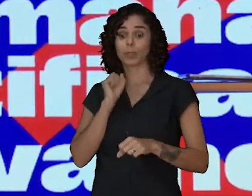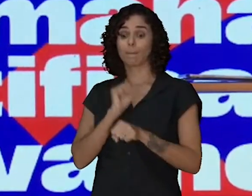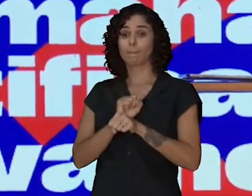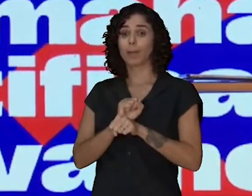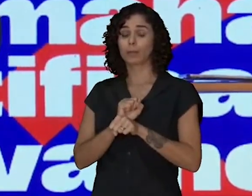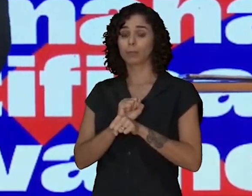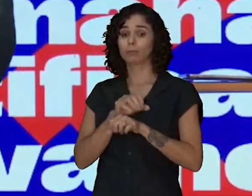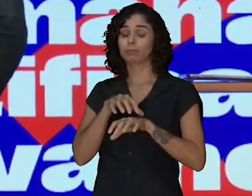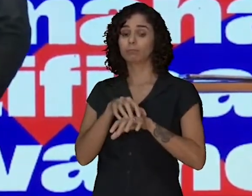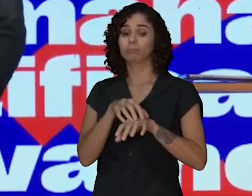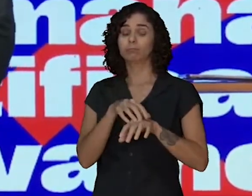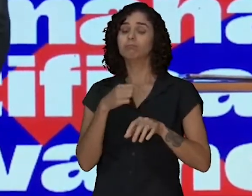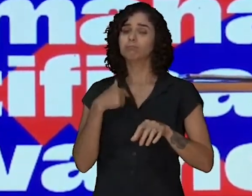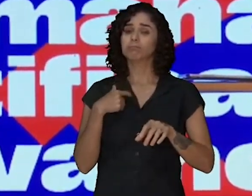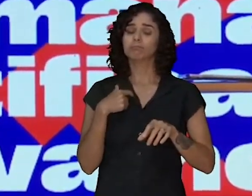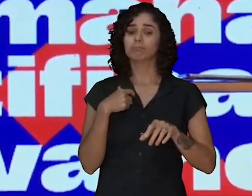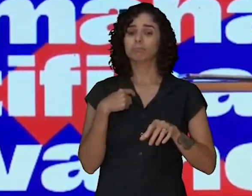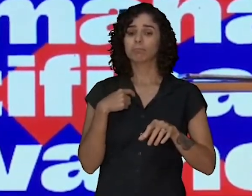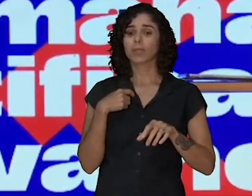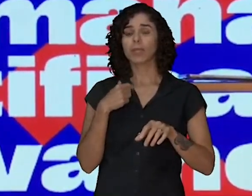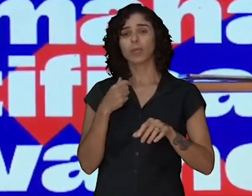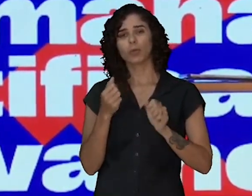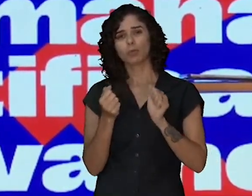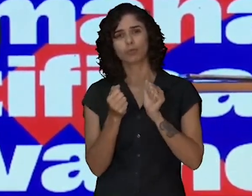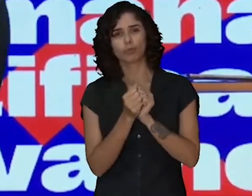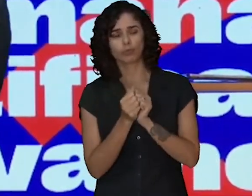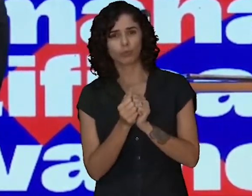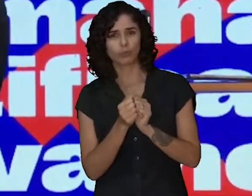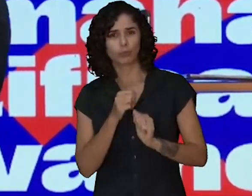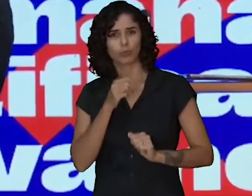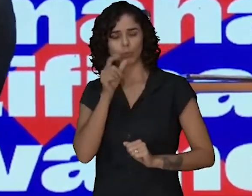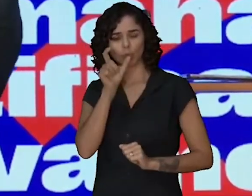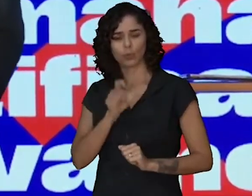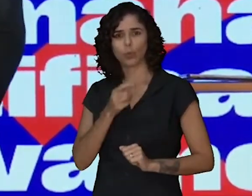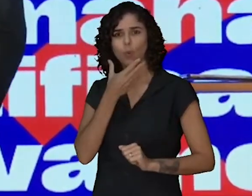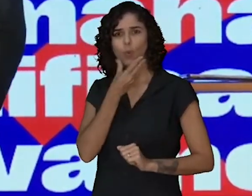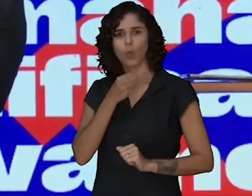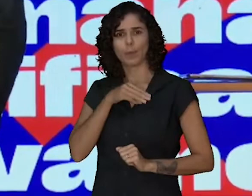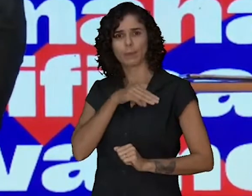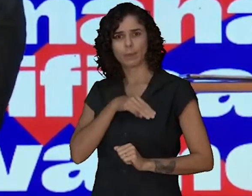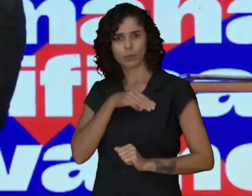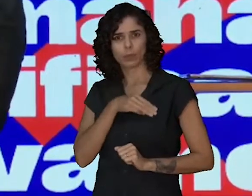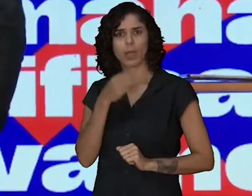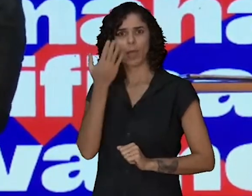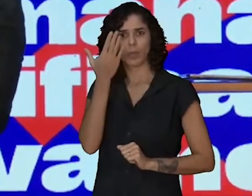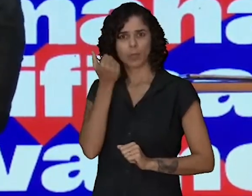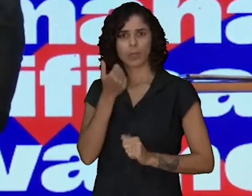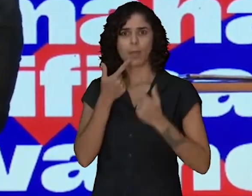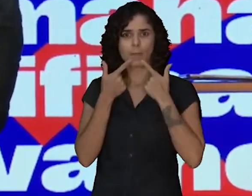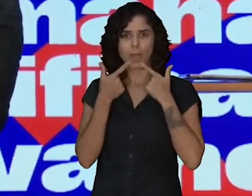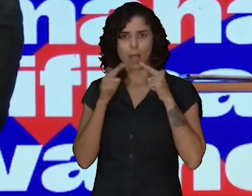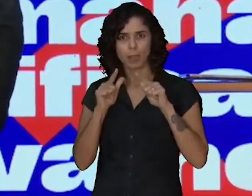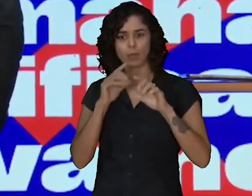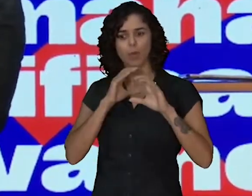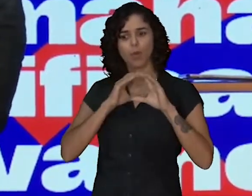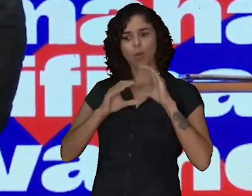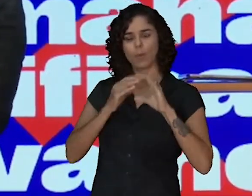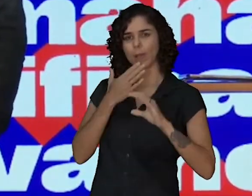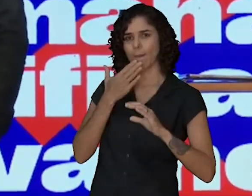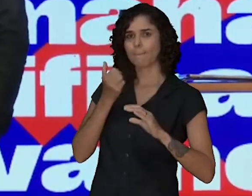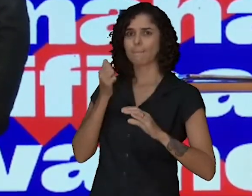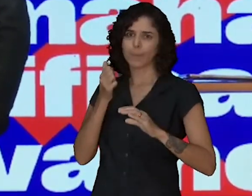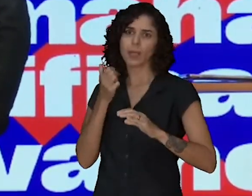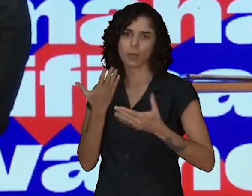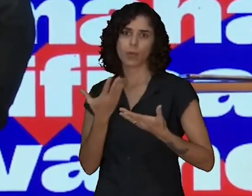e aí eu desci com um missionário que já tinha morado lá, que comunicava melhor, né,